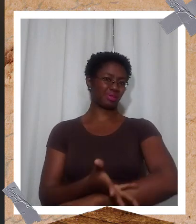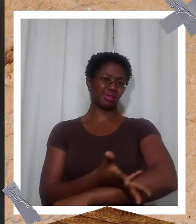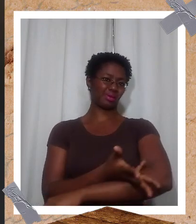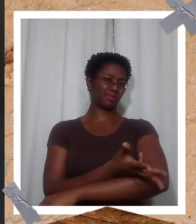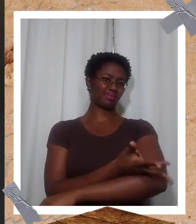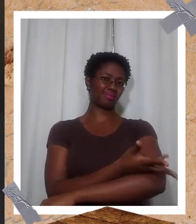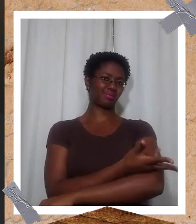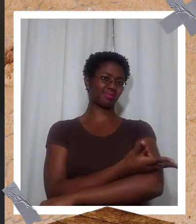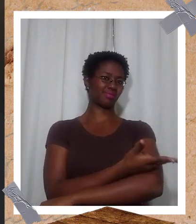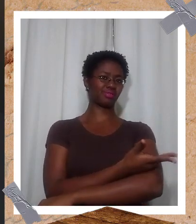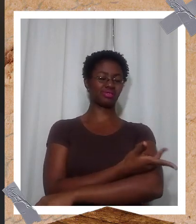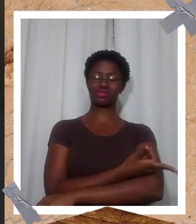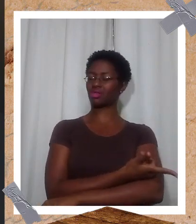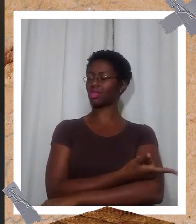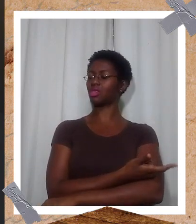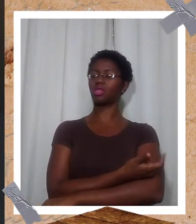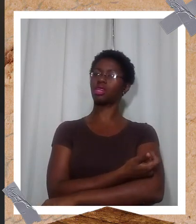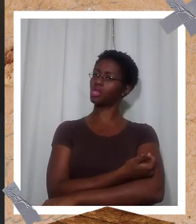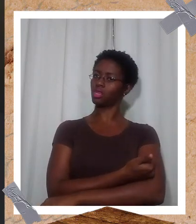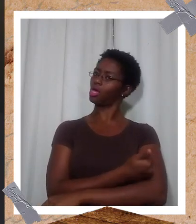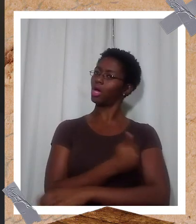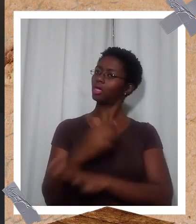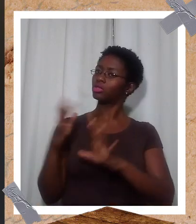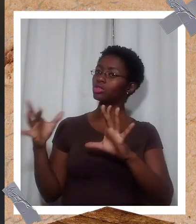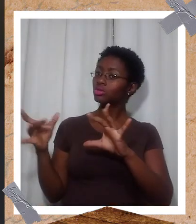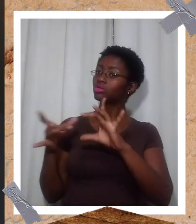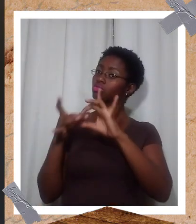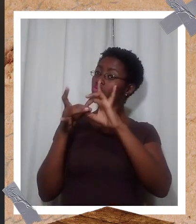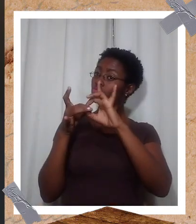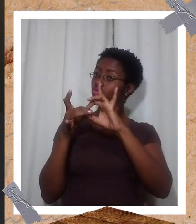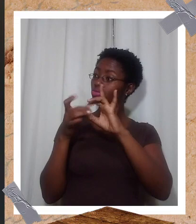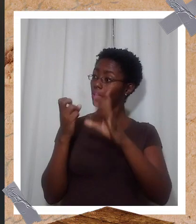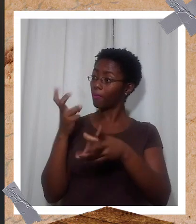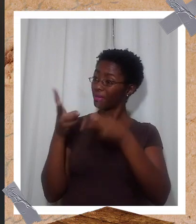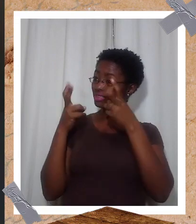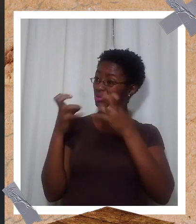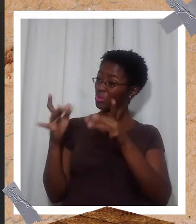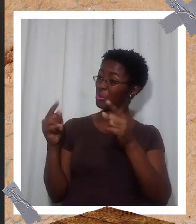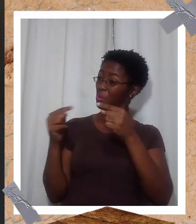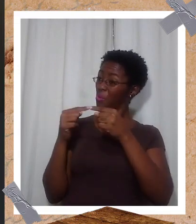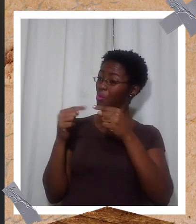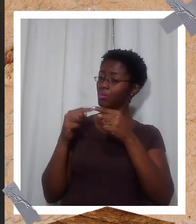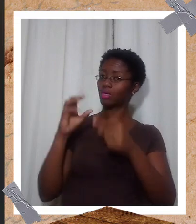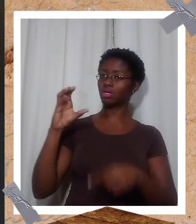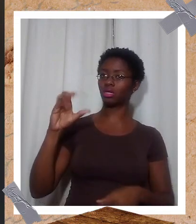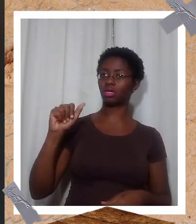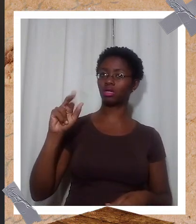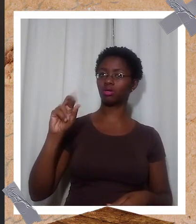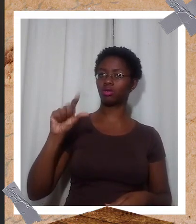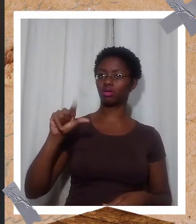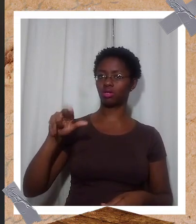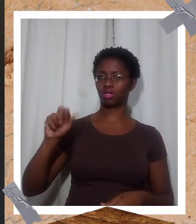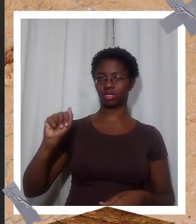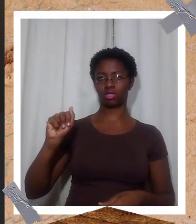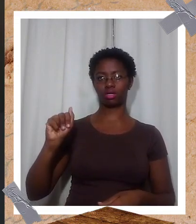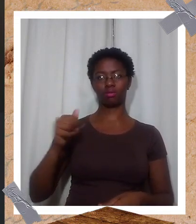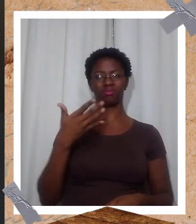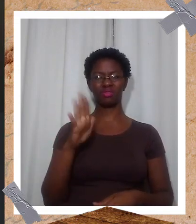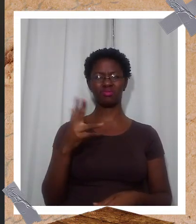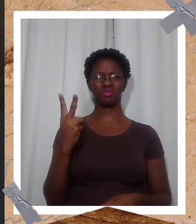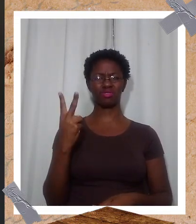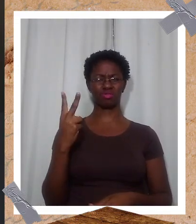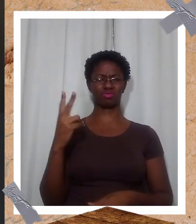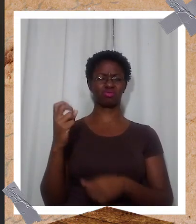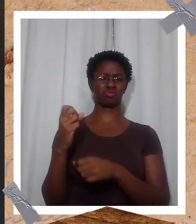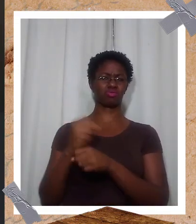de ter esse link assim com Carolina, né? Já há mais ou menos 2 anos eu